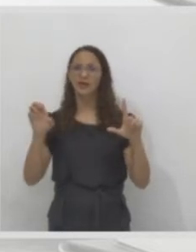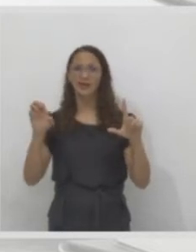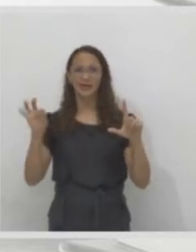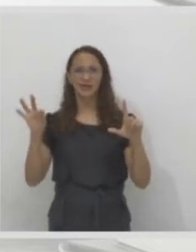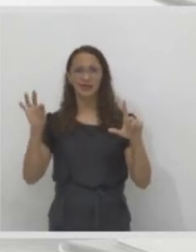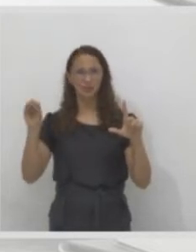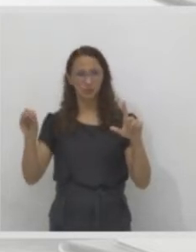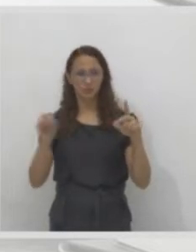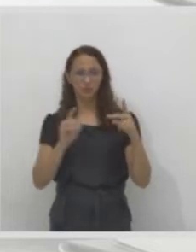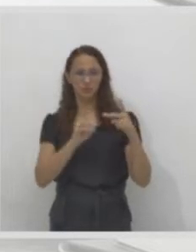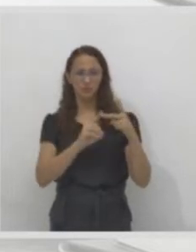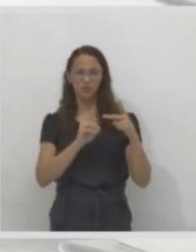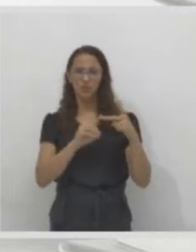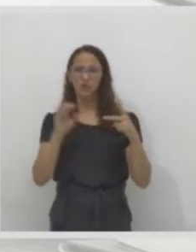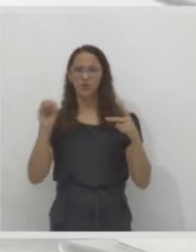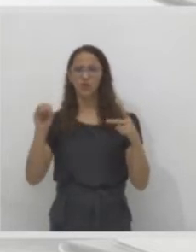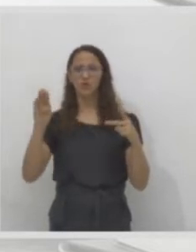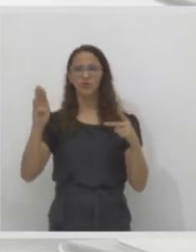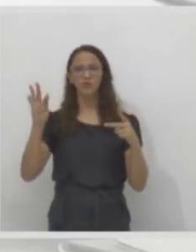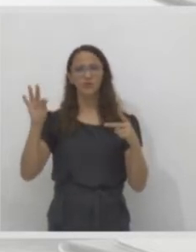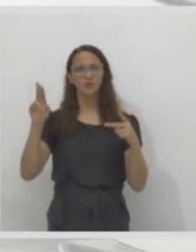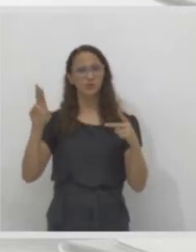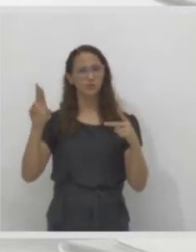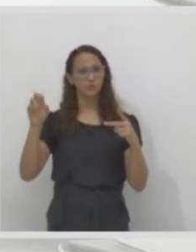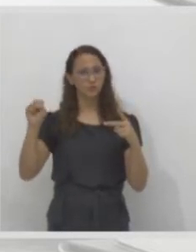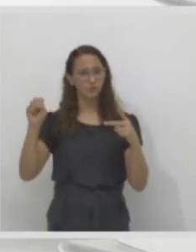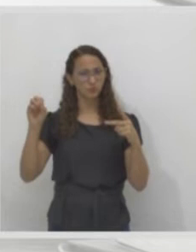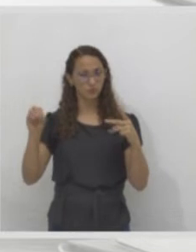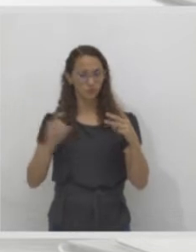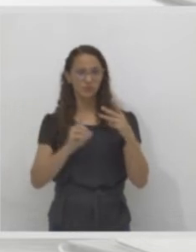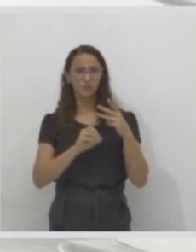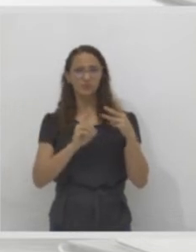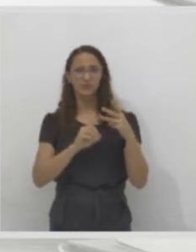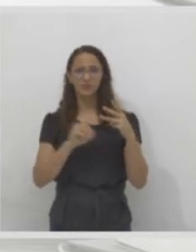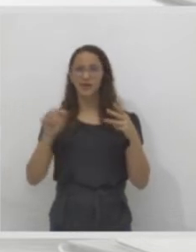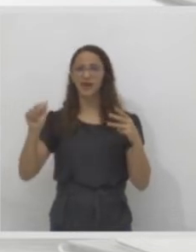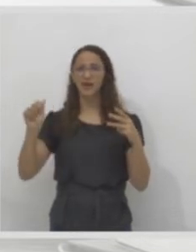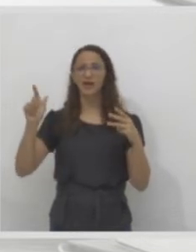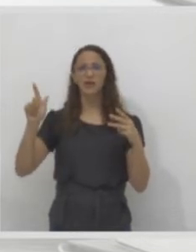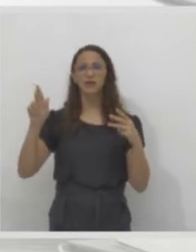agudo. Vocês vão perceber que é simples. Acompanhem comigo.